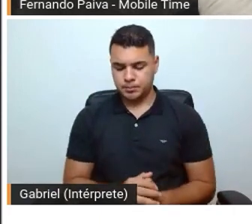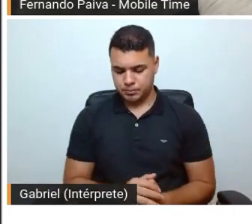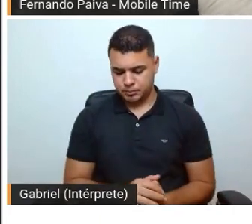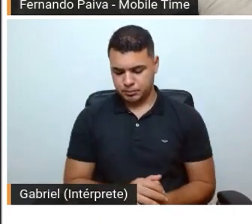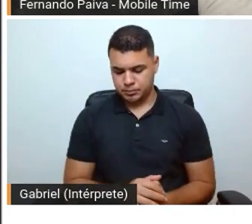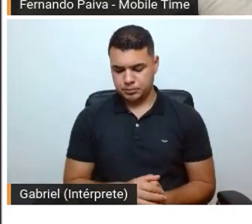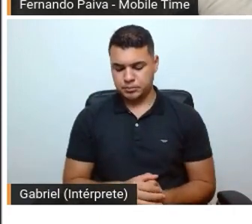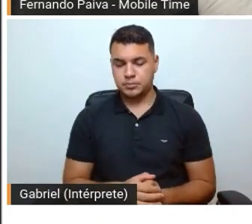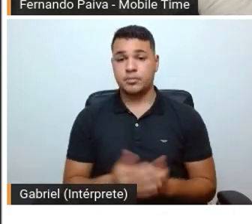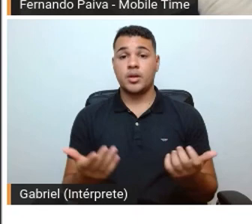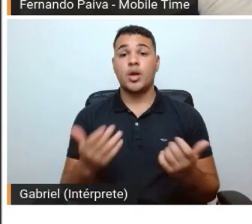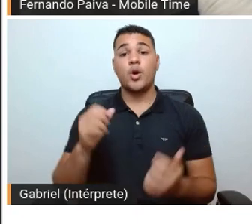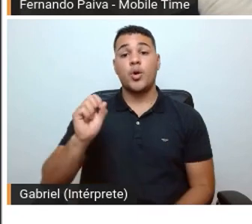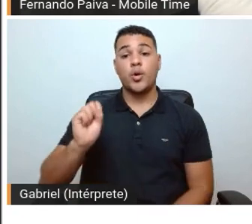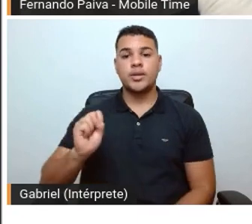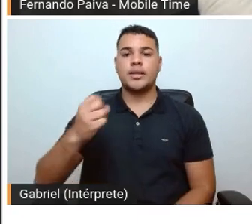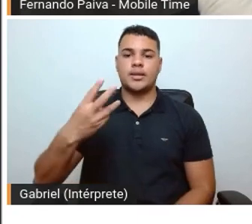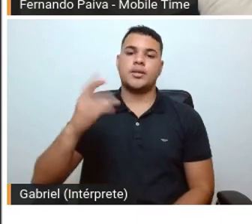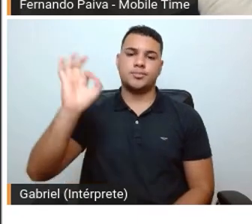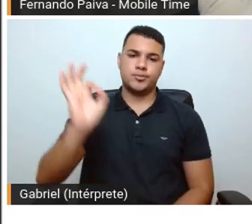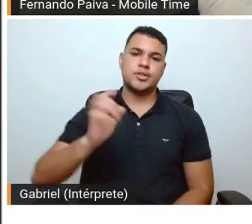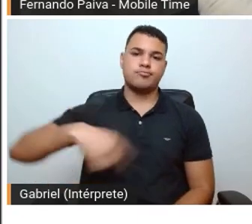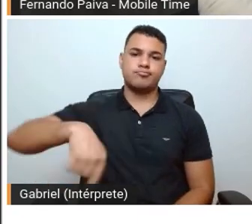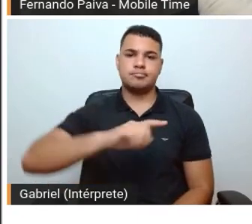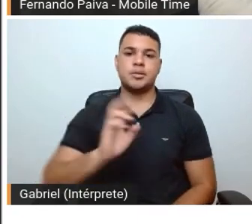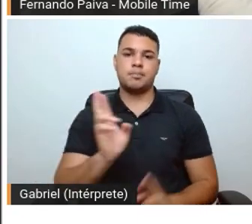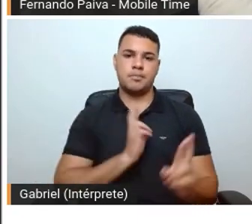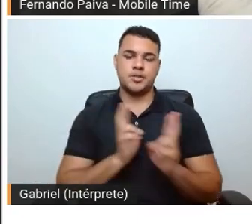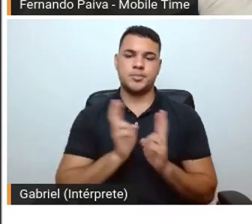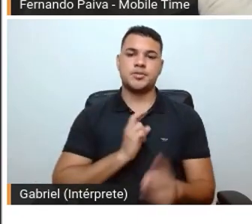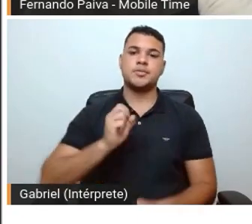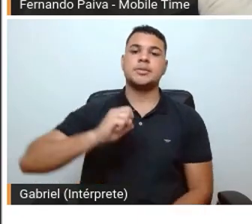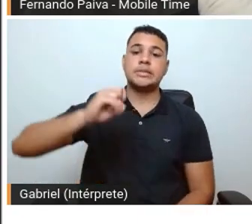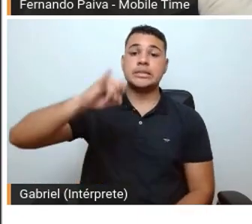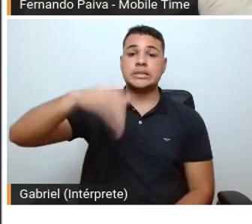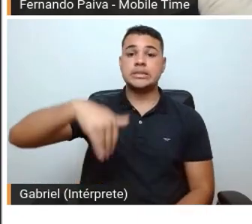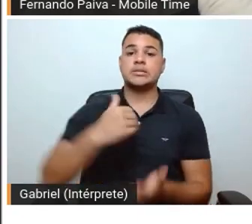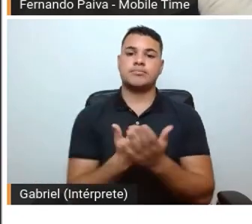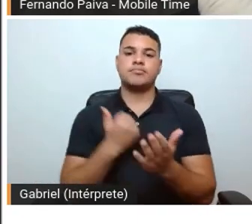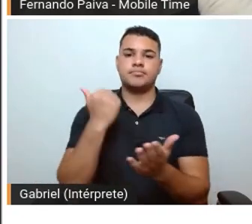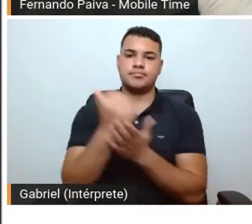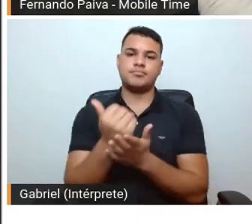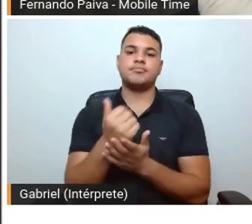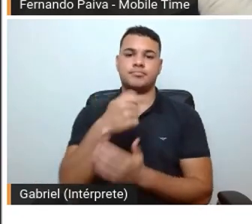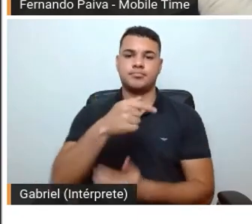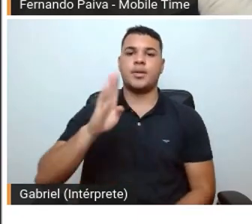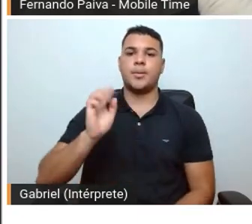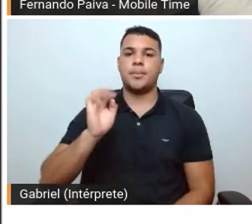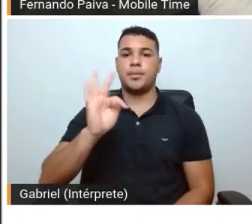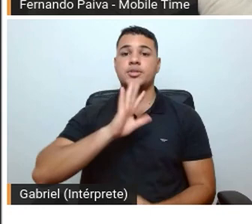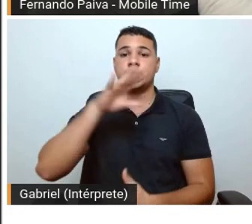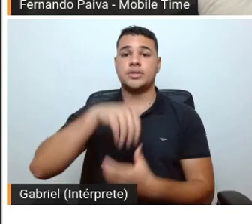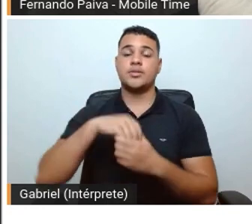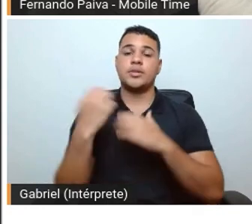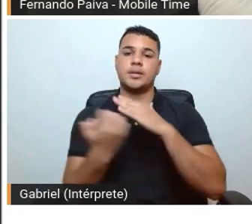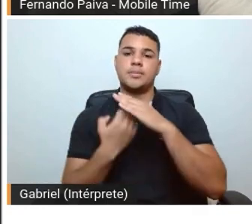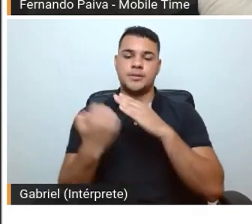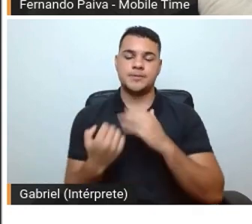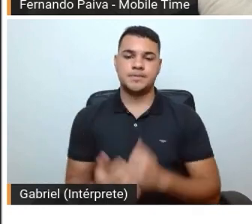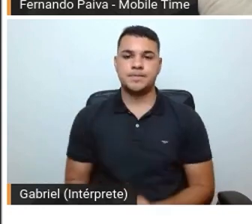oitenta e três por cento delas disseram que sim que aumentou a demanda por voz lá na sua empresa durante a pandemia